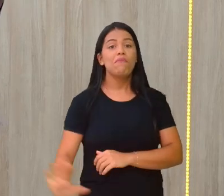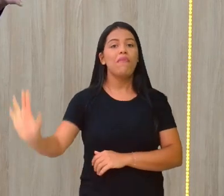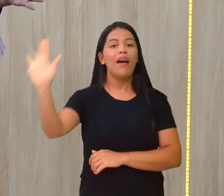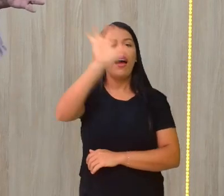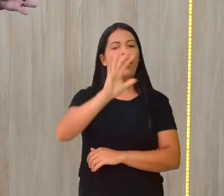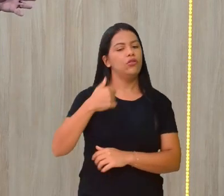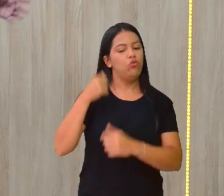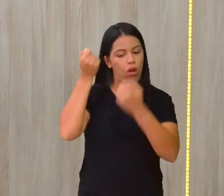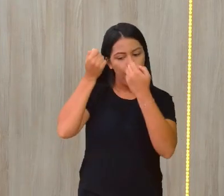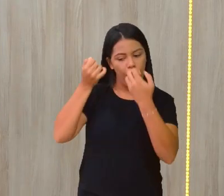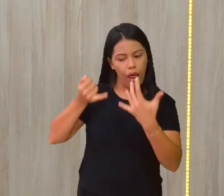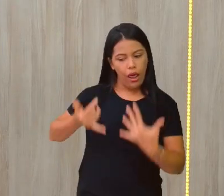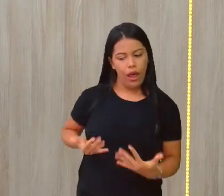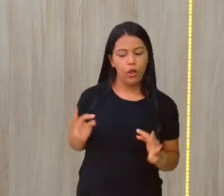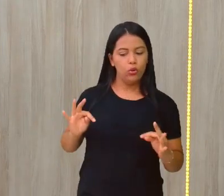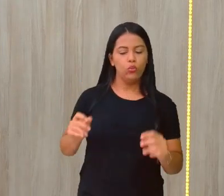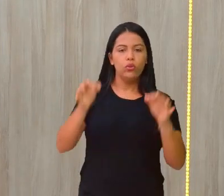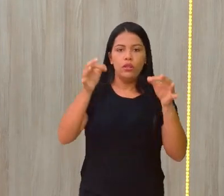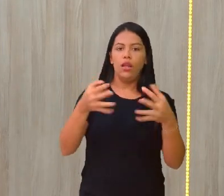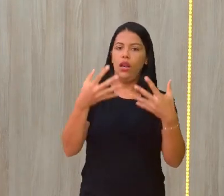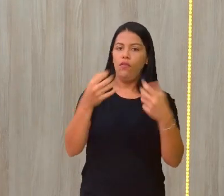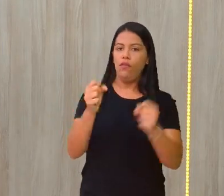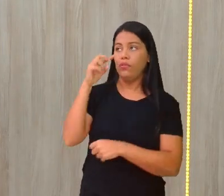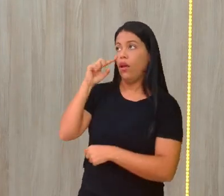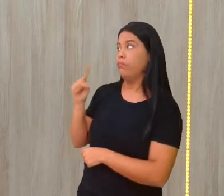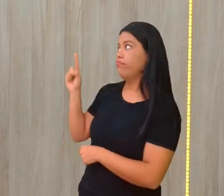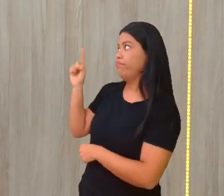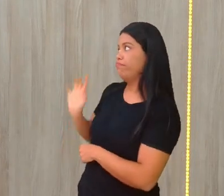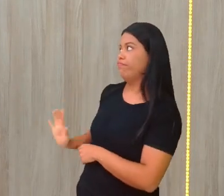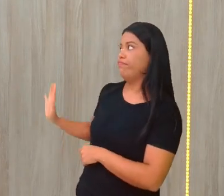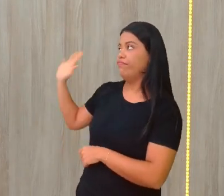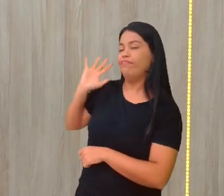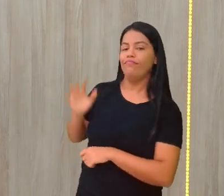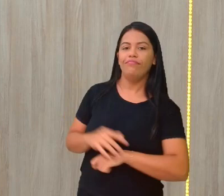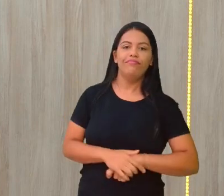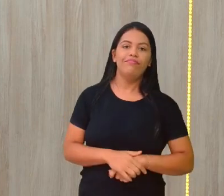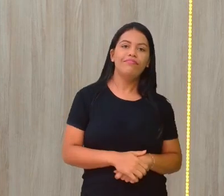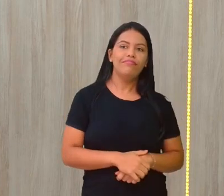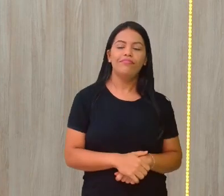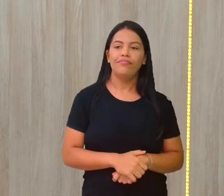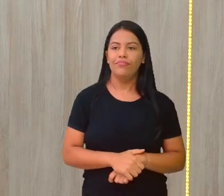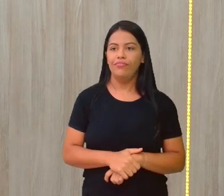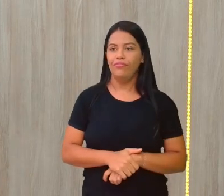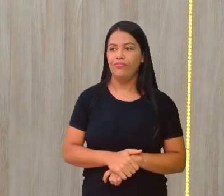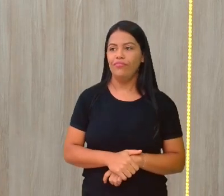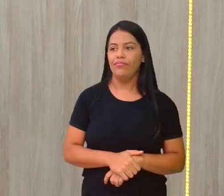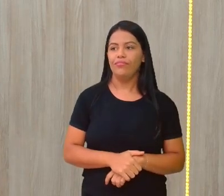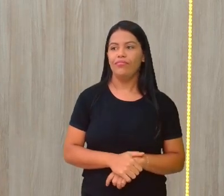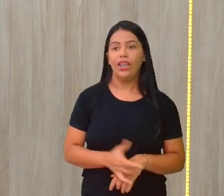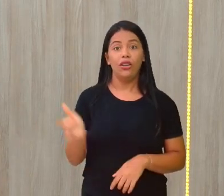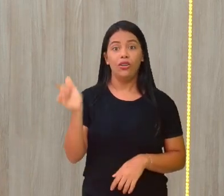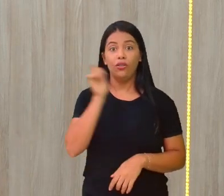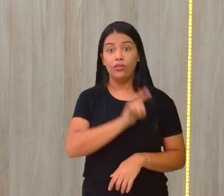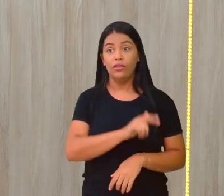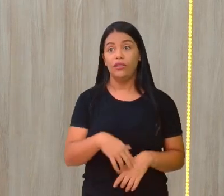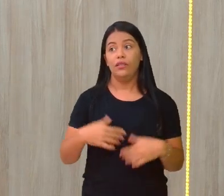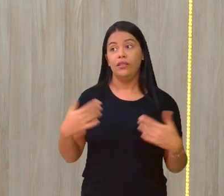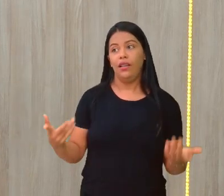tudo certo. Vamos à leitura de imagem. Tchan, tchan, tchan, tchan. Ui, foi ou não foi?